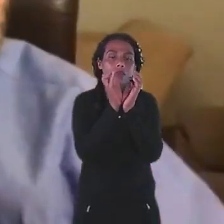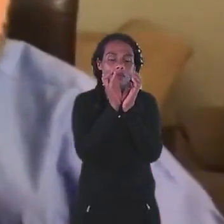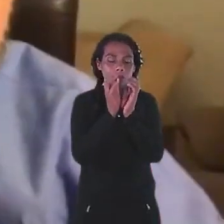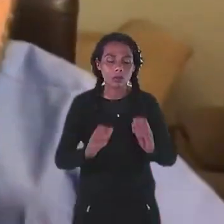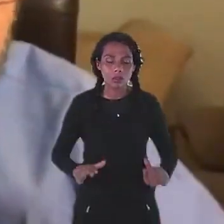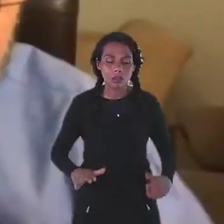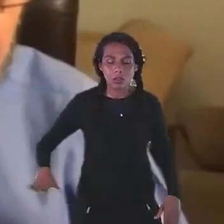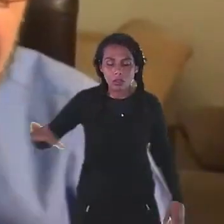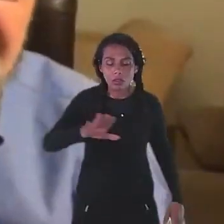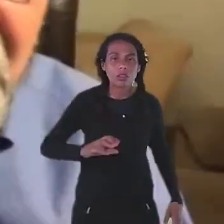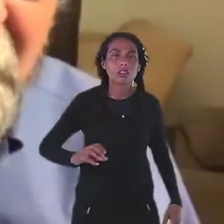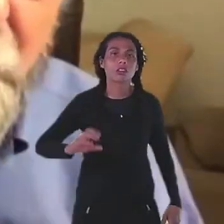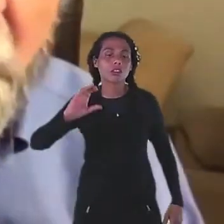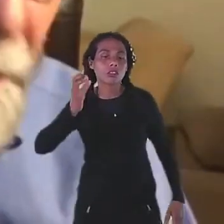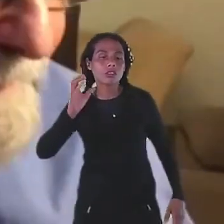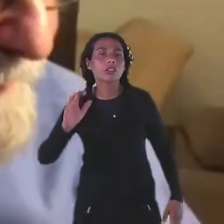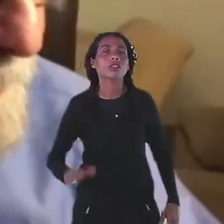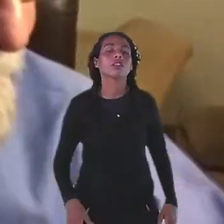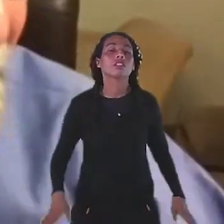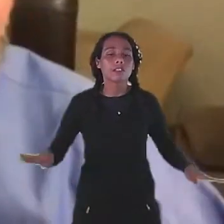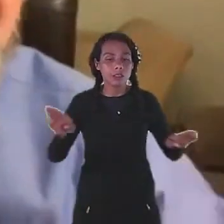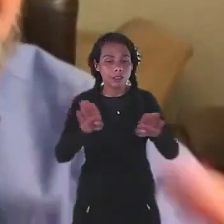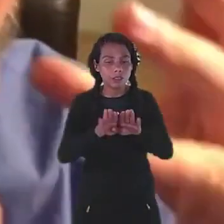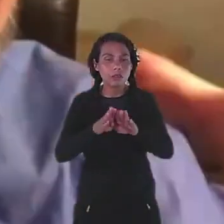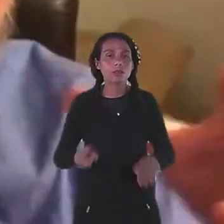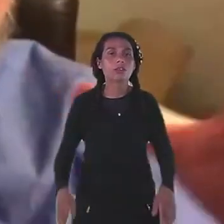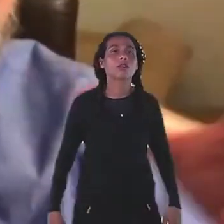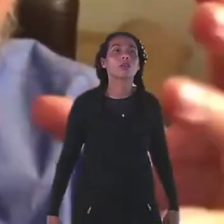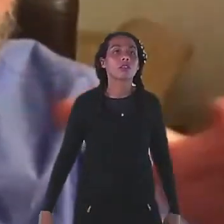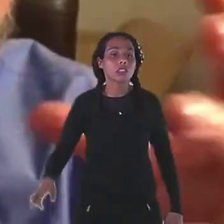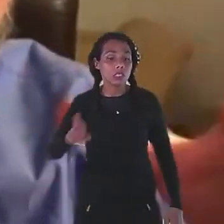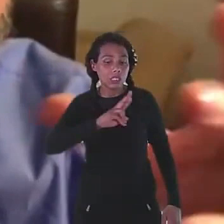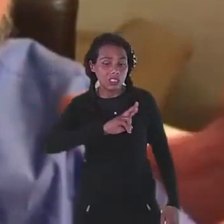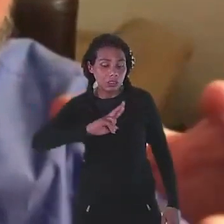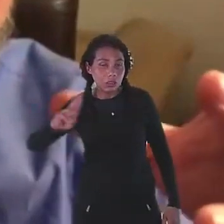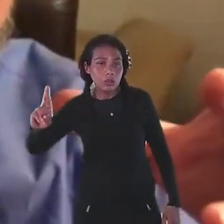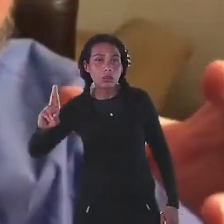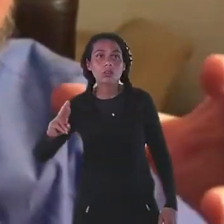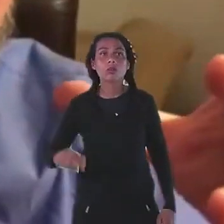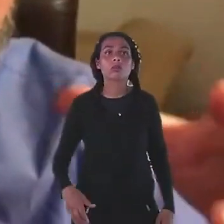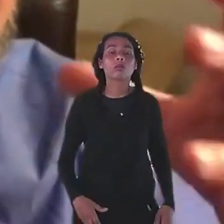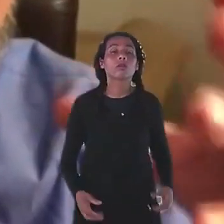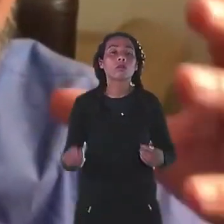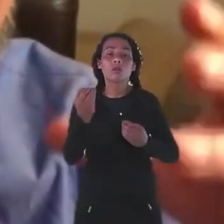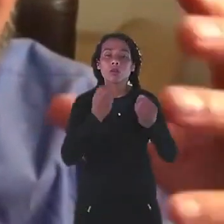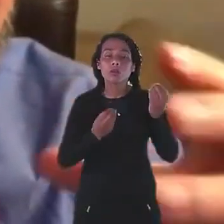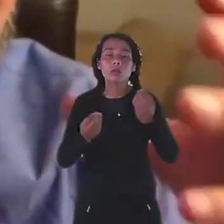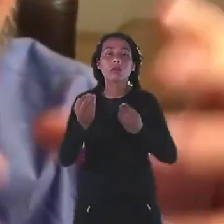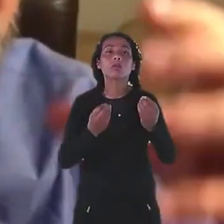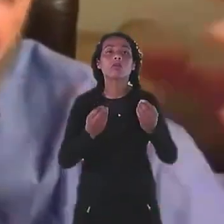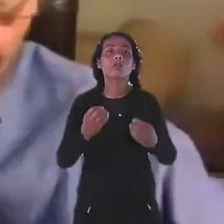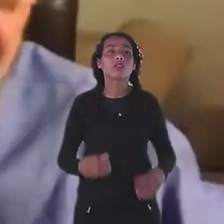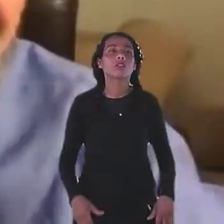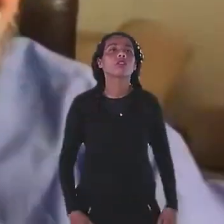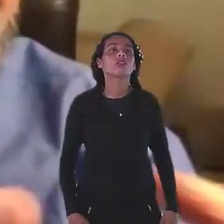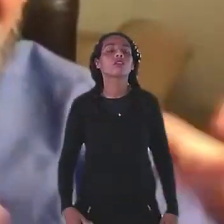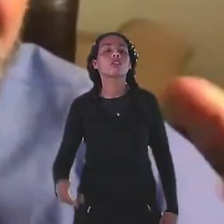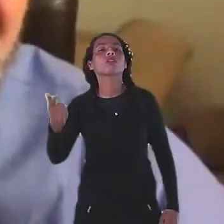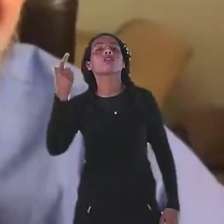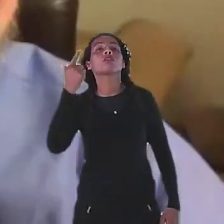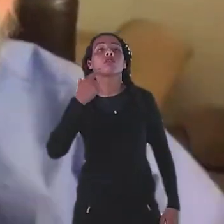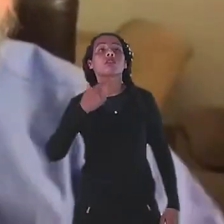científicos, religiosos, artísticos, como essas BrainNets, o embate dessas BrainNets nos permite reconstruir